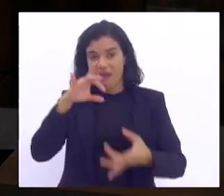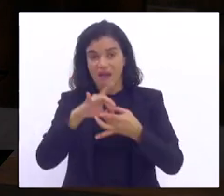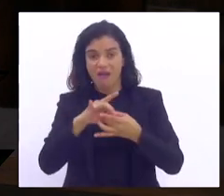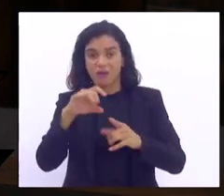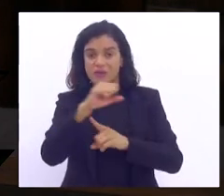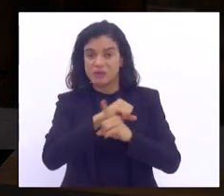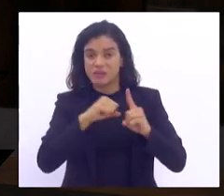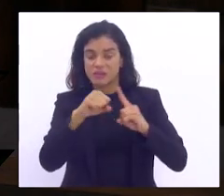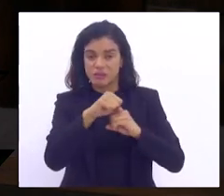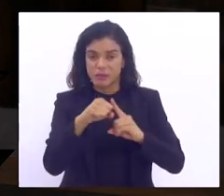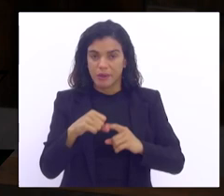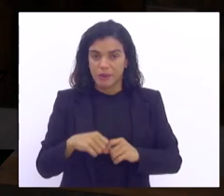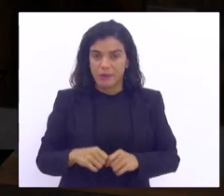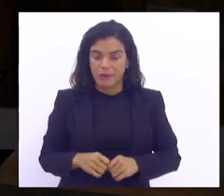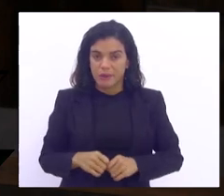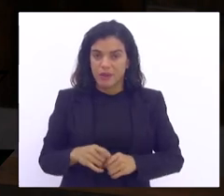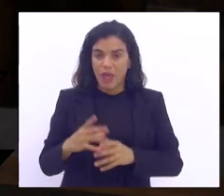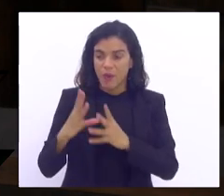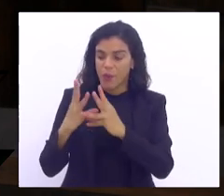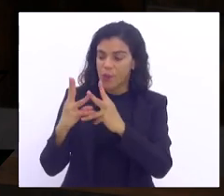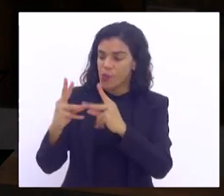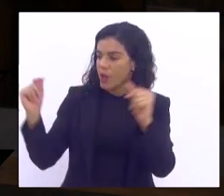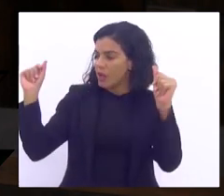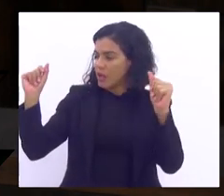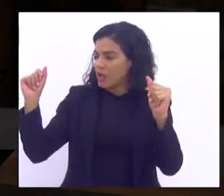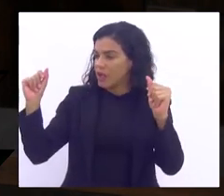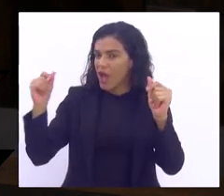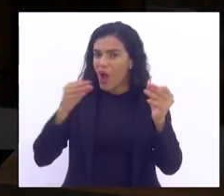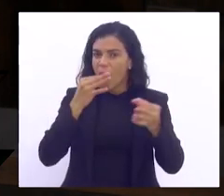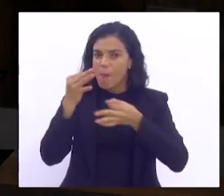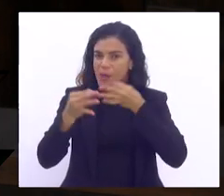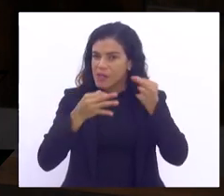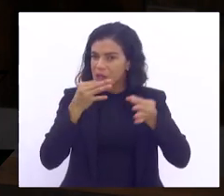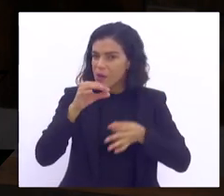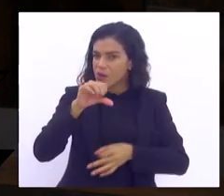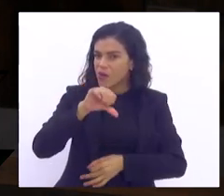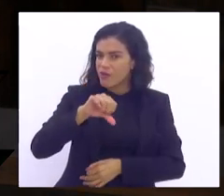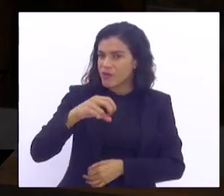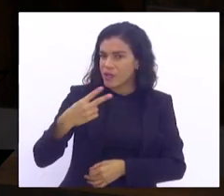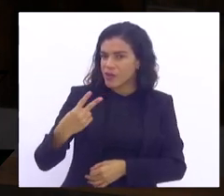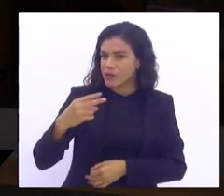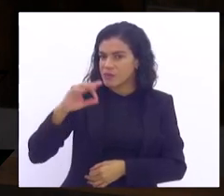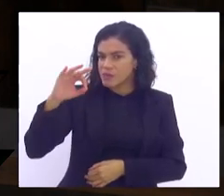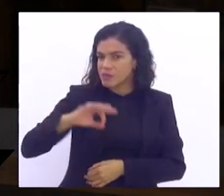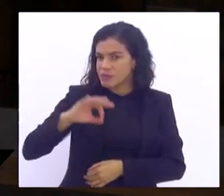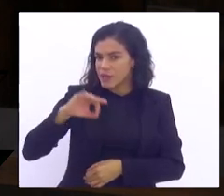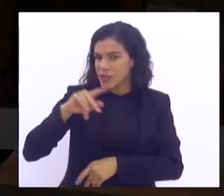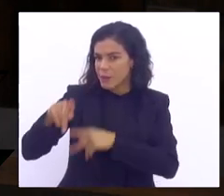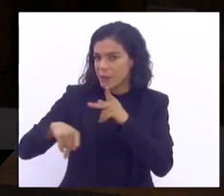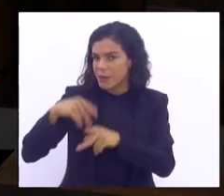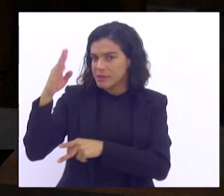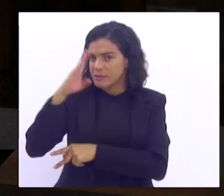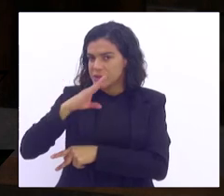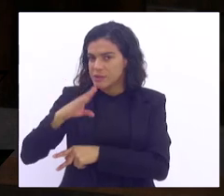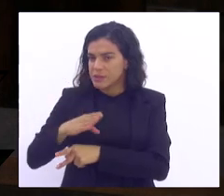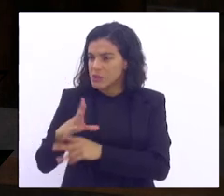é. E aí ele faz sumir a opinião de 92% dos brasileiros com um passe de mágica.